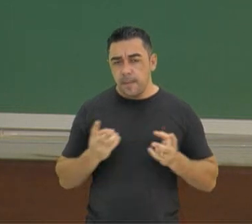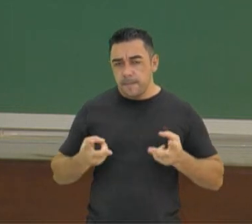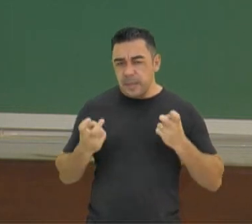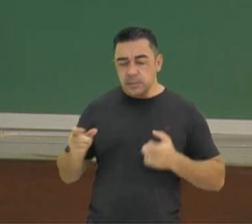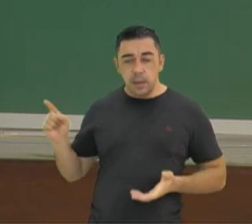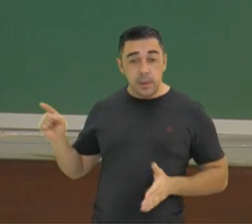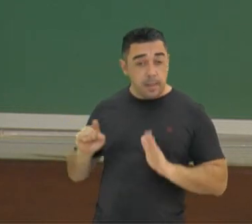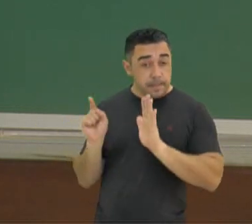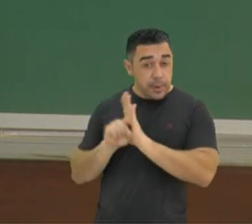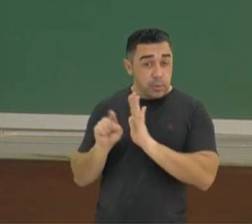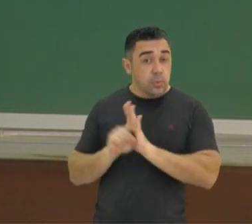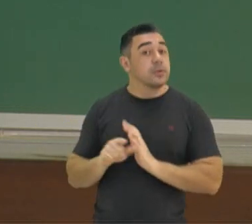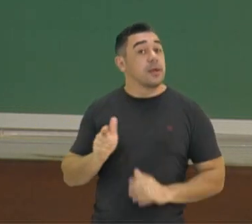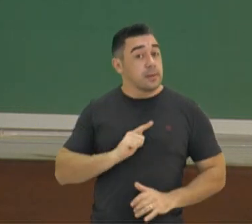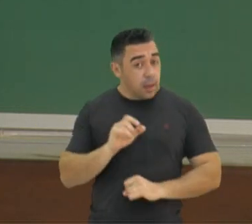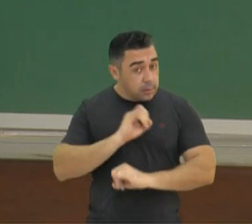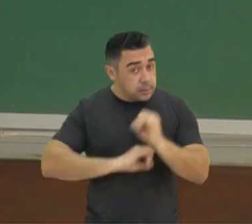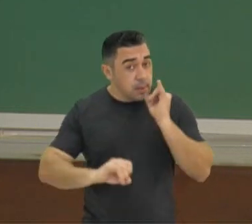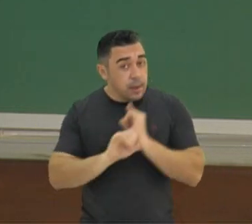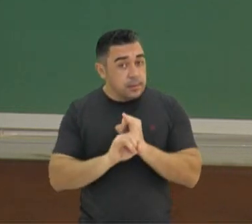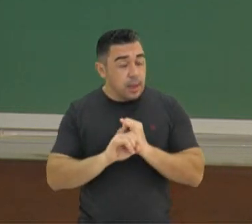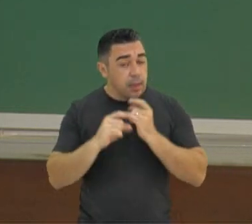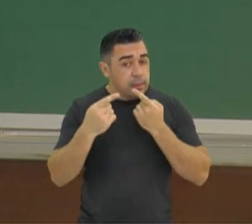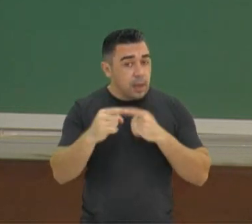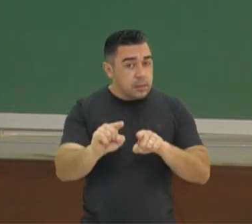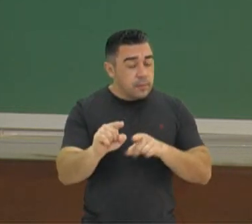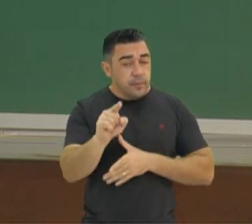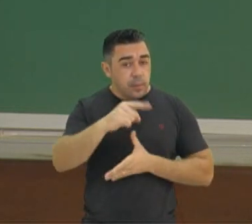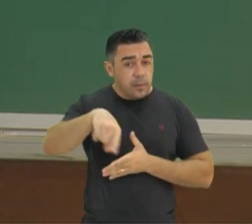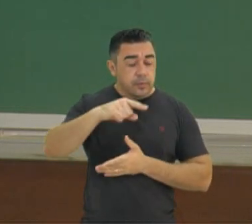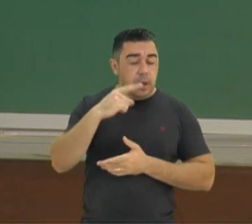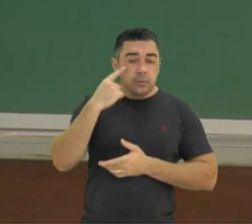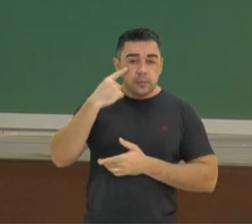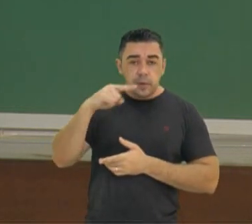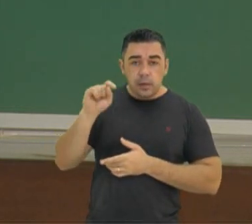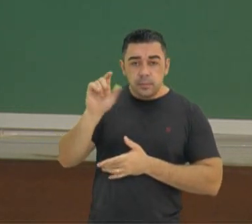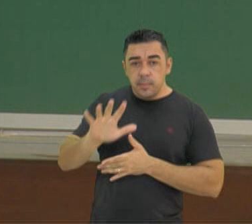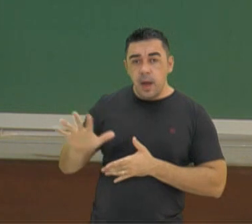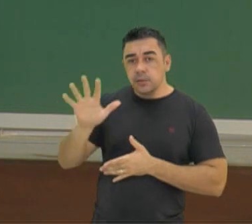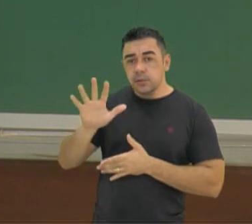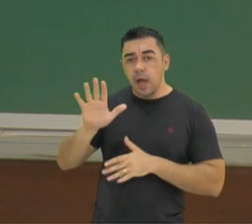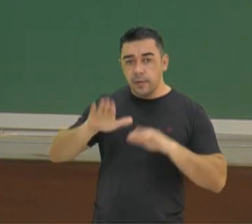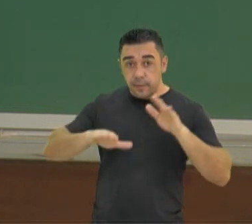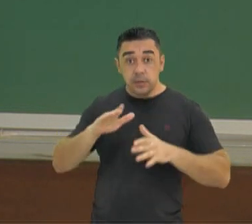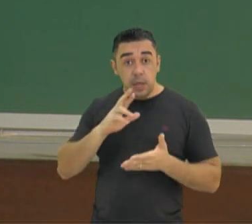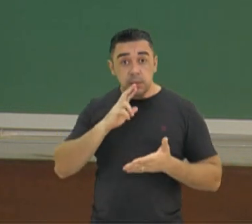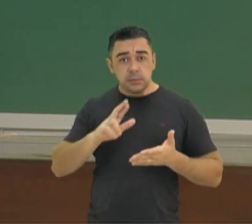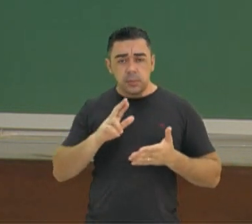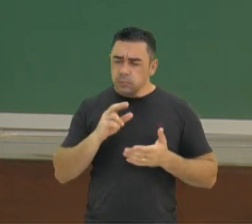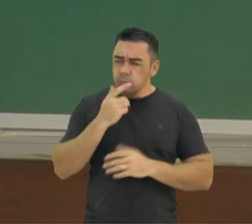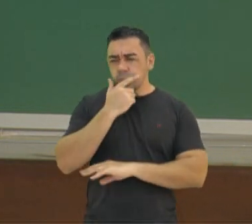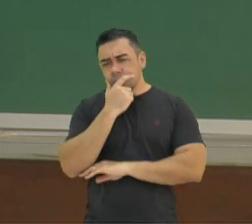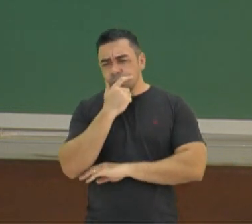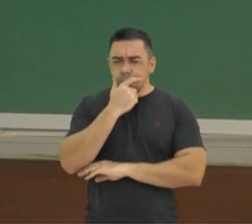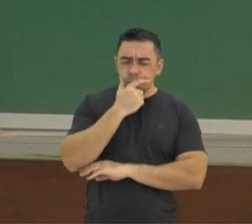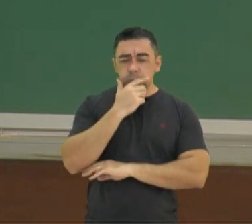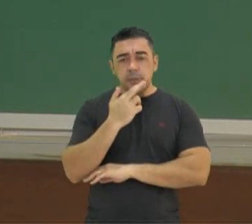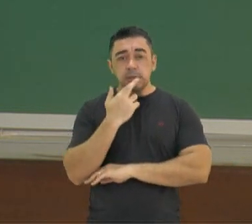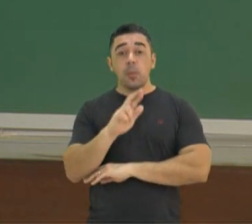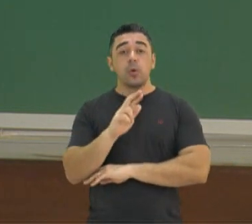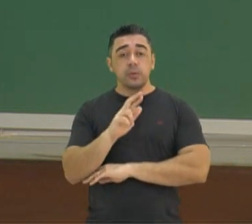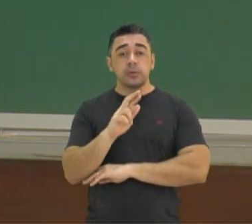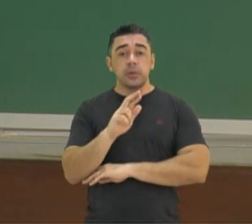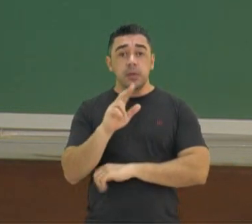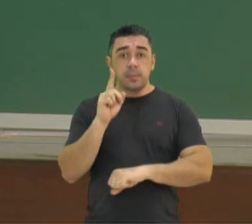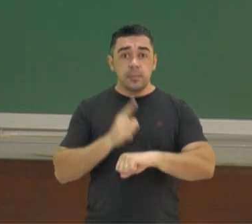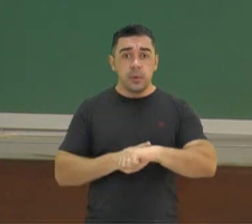tipo de questão aparece muito na internet, né? Aqueles desafios com imagens, e às vezes você acaba resolvendo aquele desafio, e quando